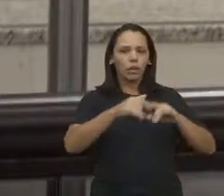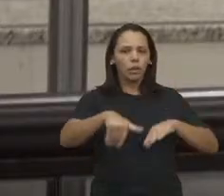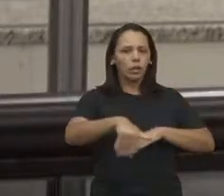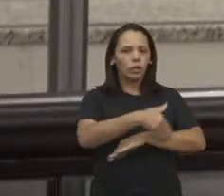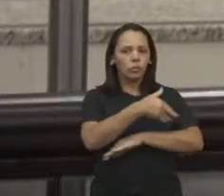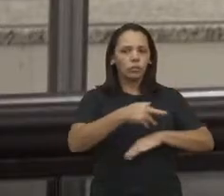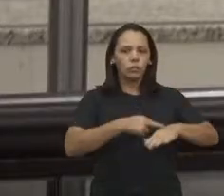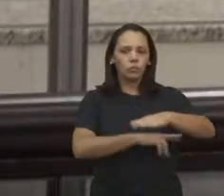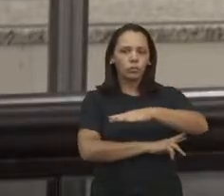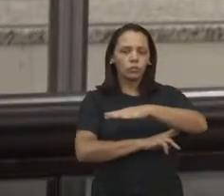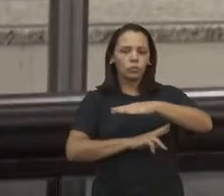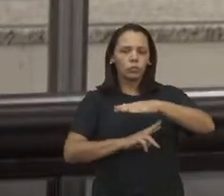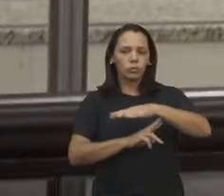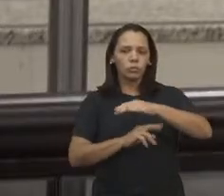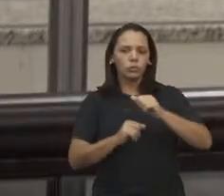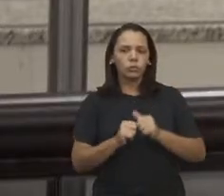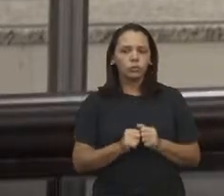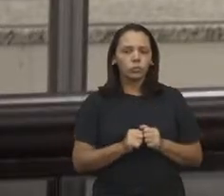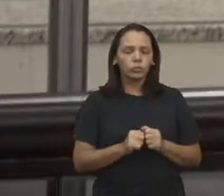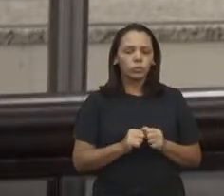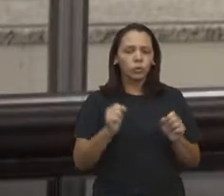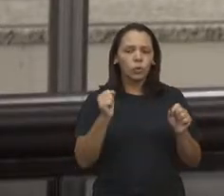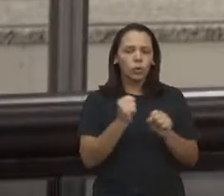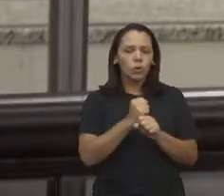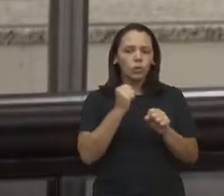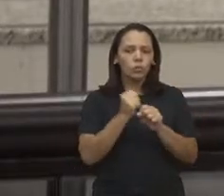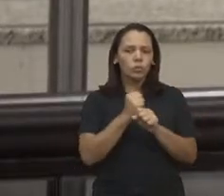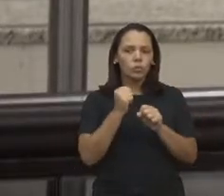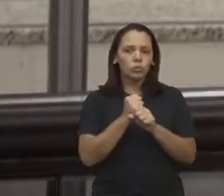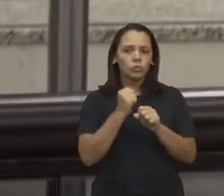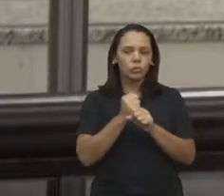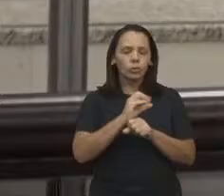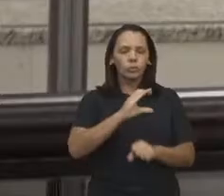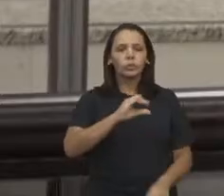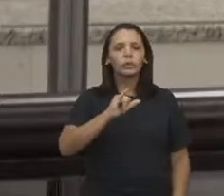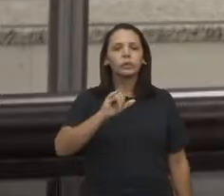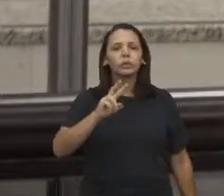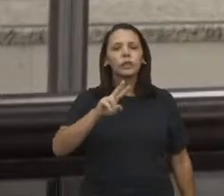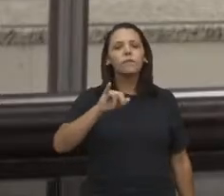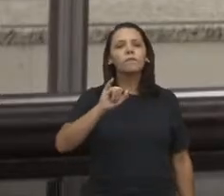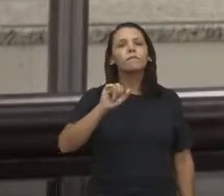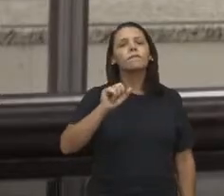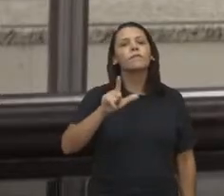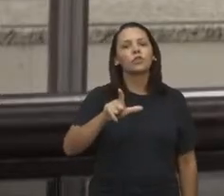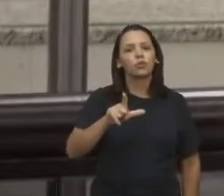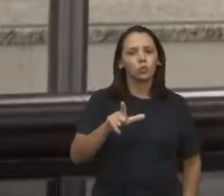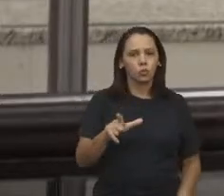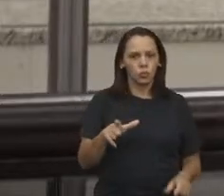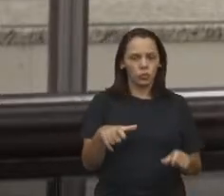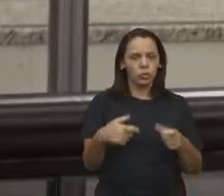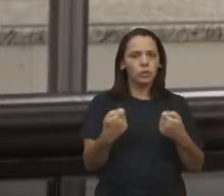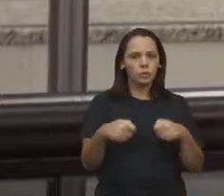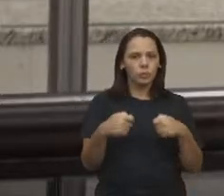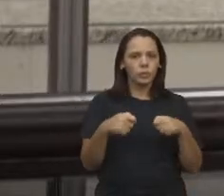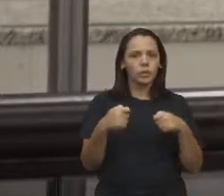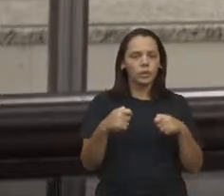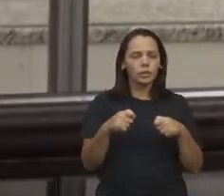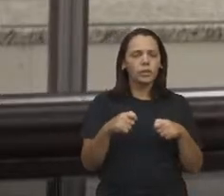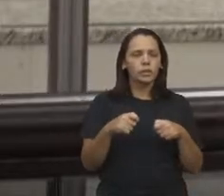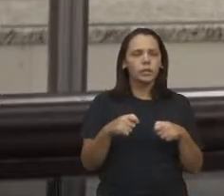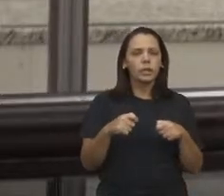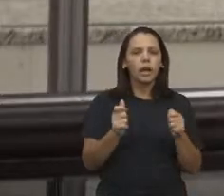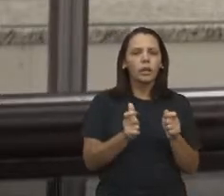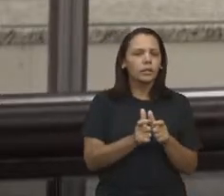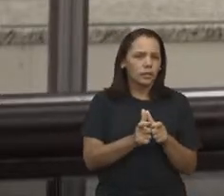pontes. Entre a construção civil, que é uma das setores que mais é necessário trabalho e onde mais cresce no